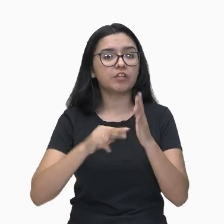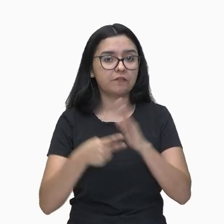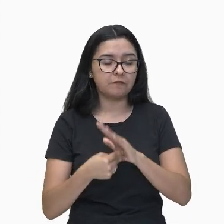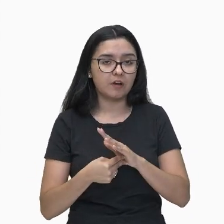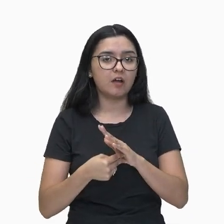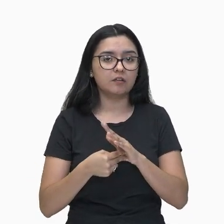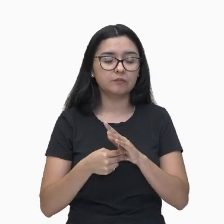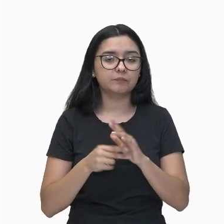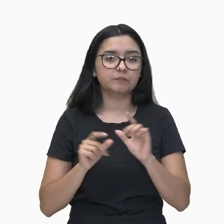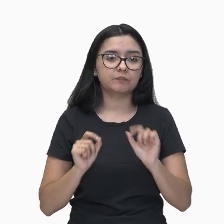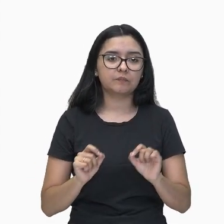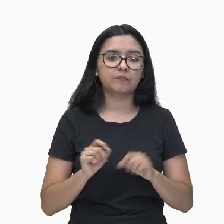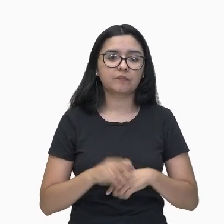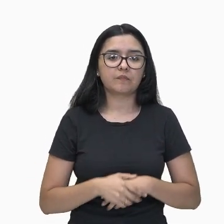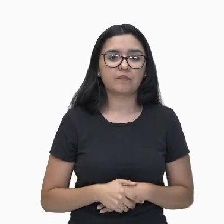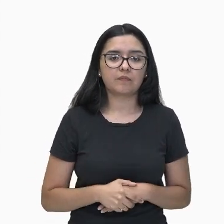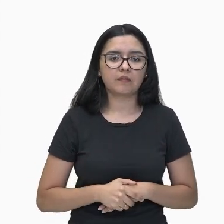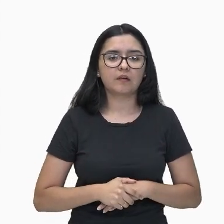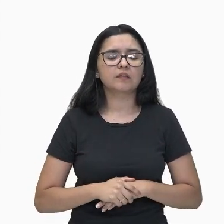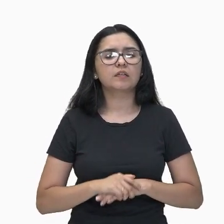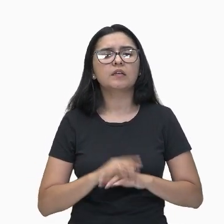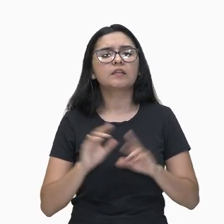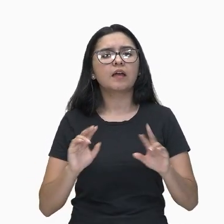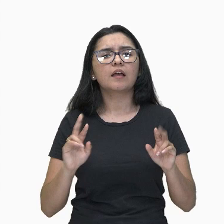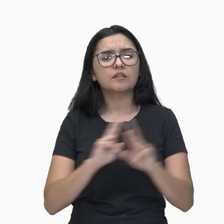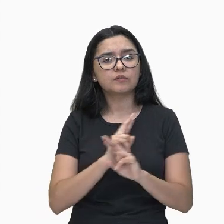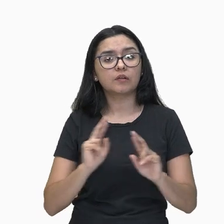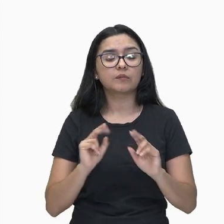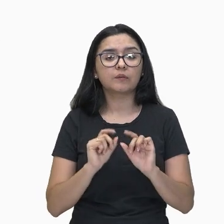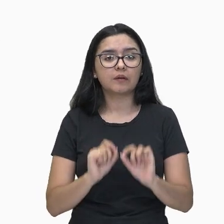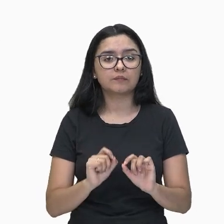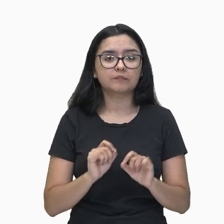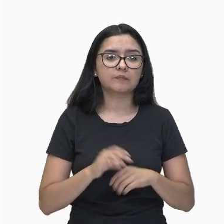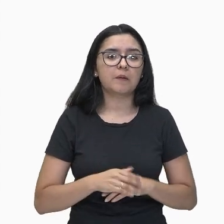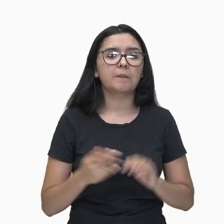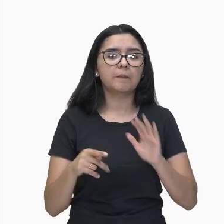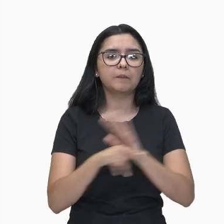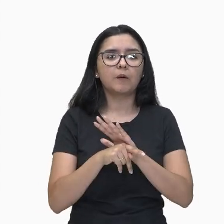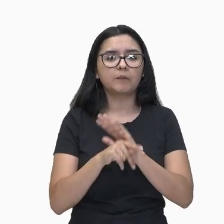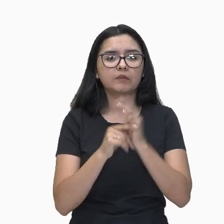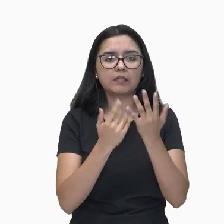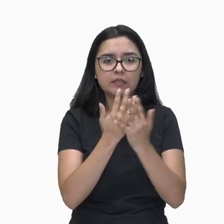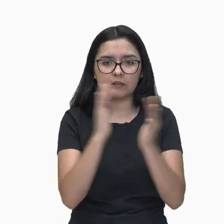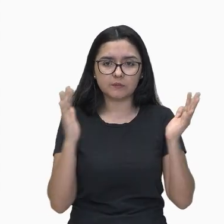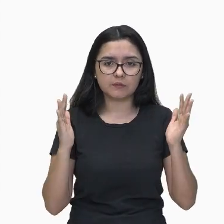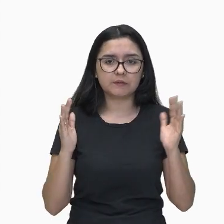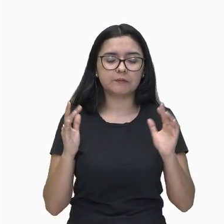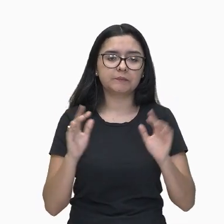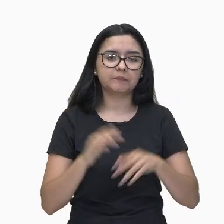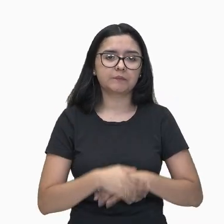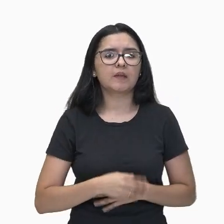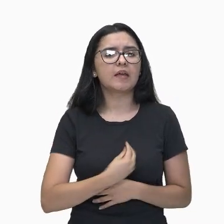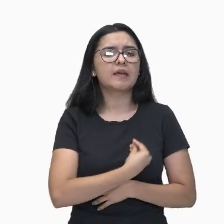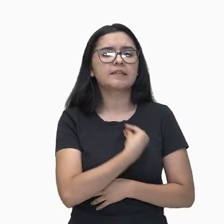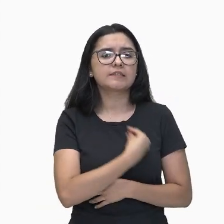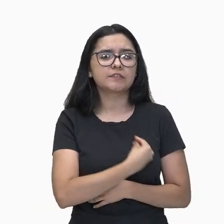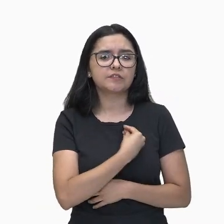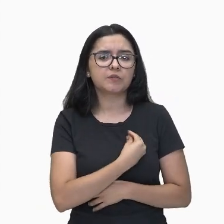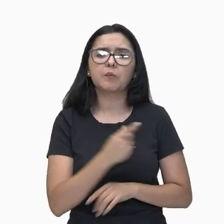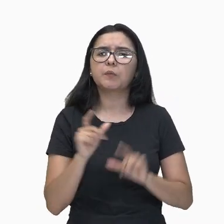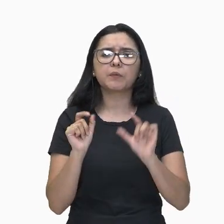segundo sentido, está ligado com a questão da natureza. Então, existir, o que